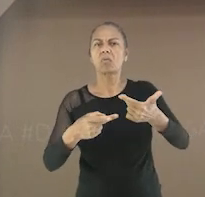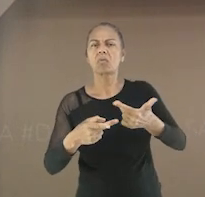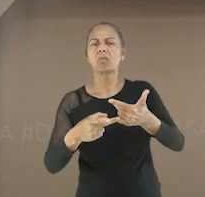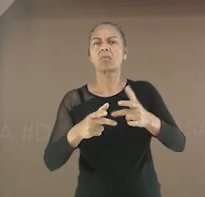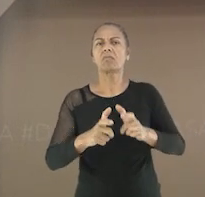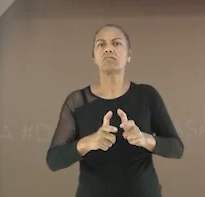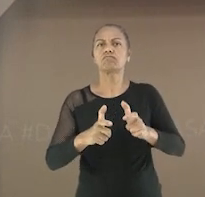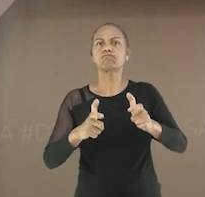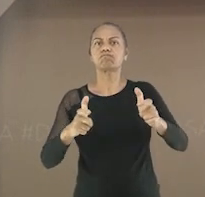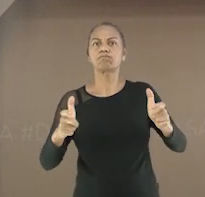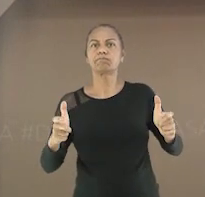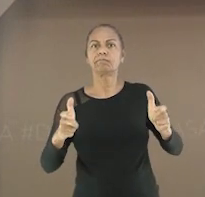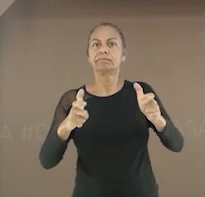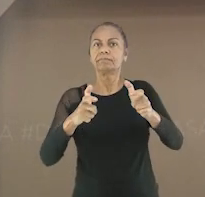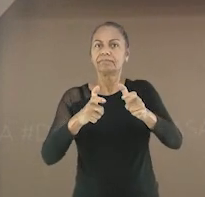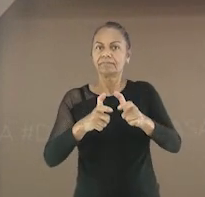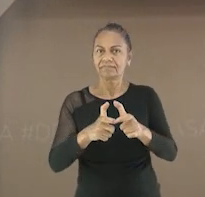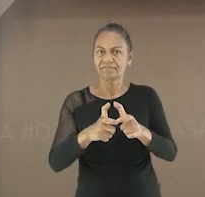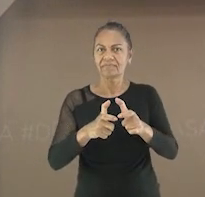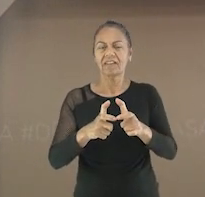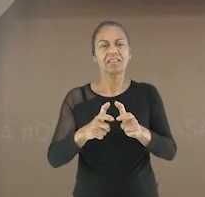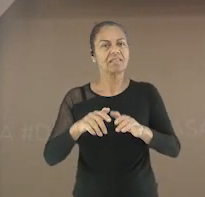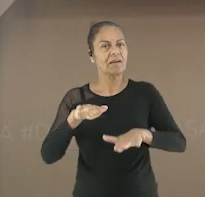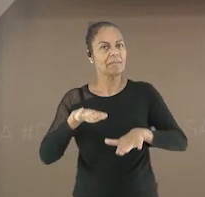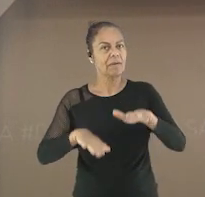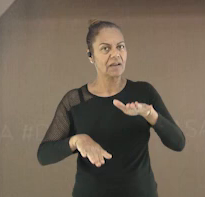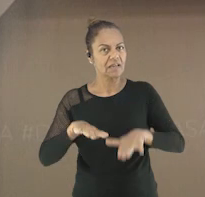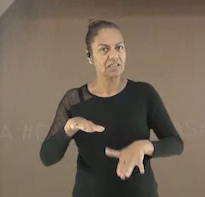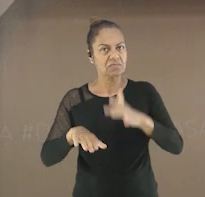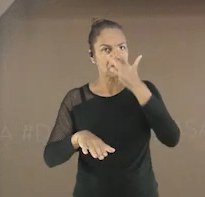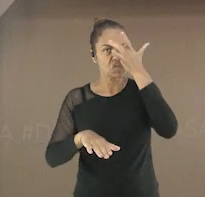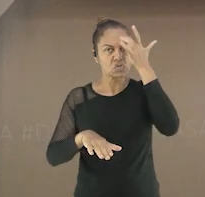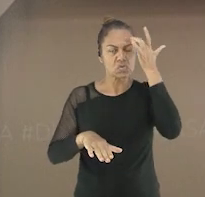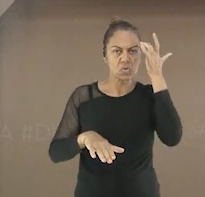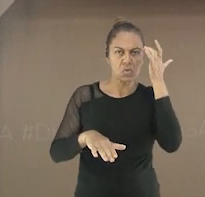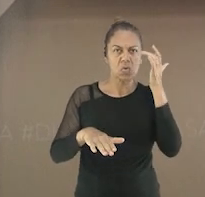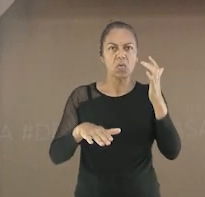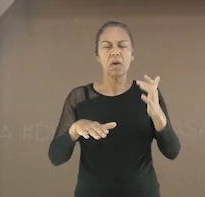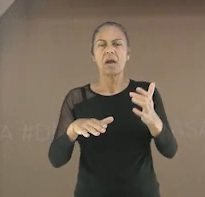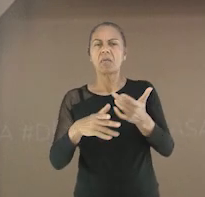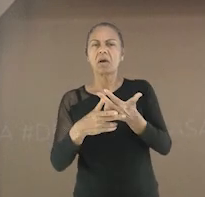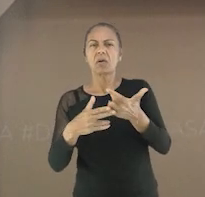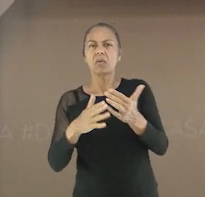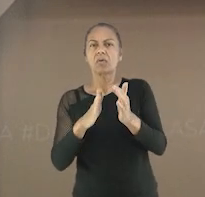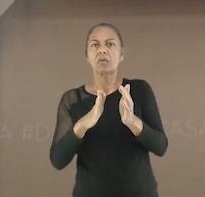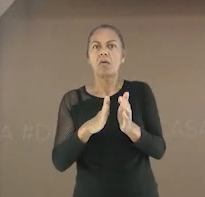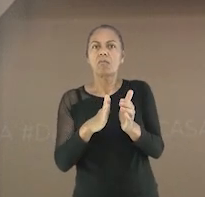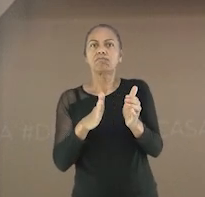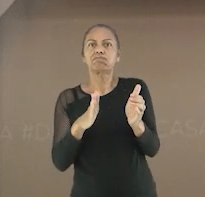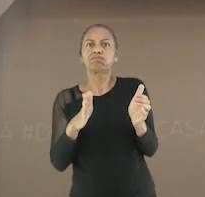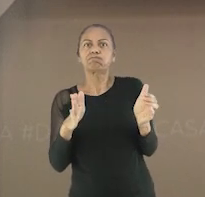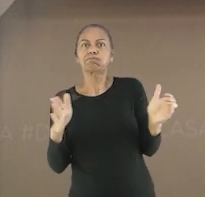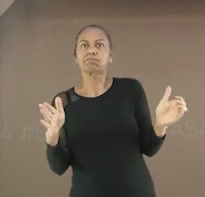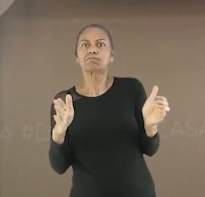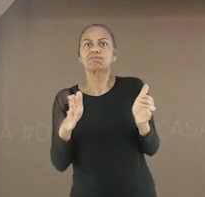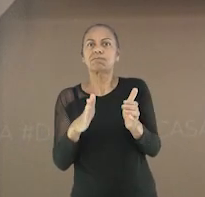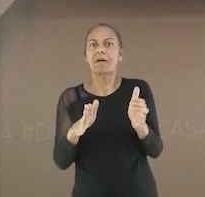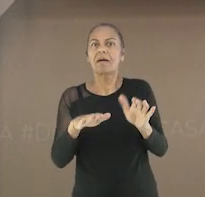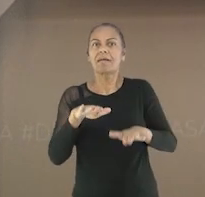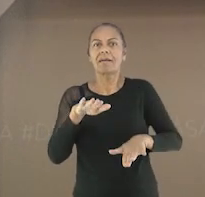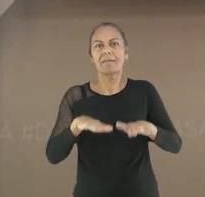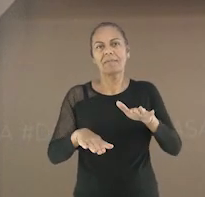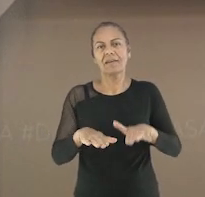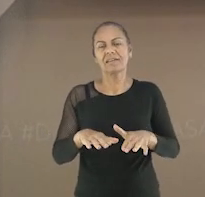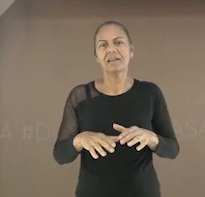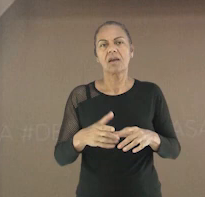de alguma coisa. Já o diminutivo indica a diminuição de um ser ou de alguma coisa.